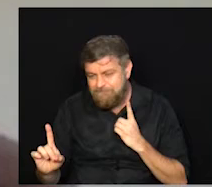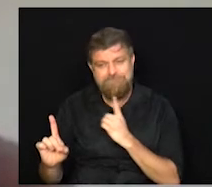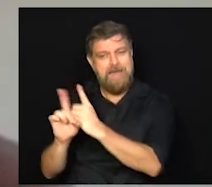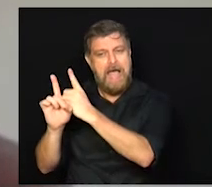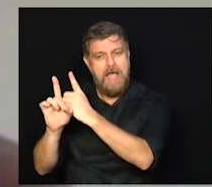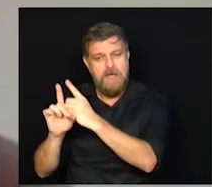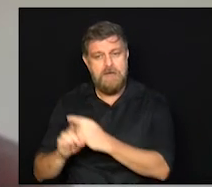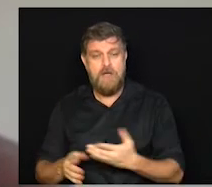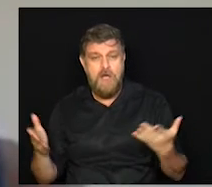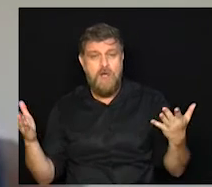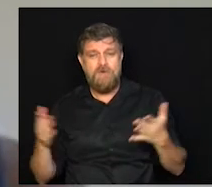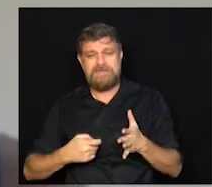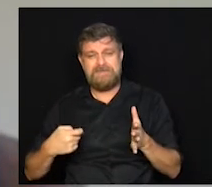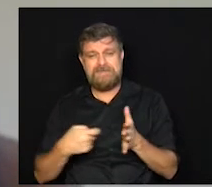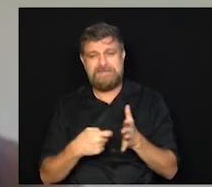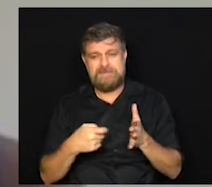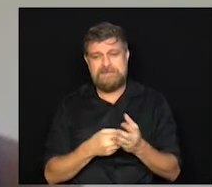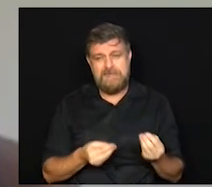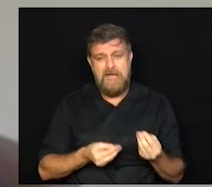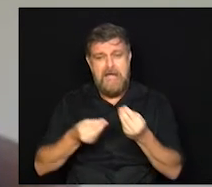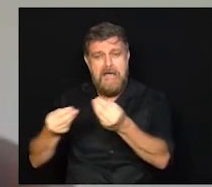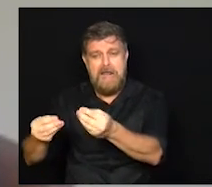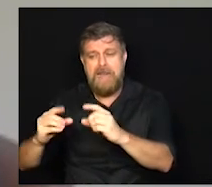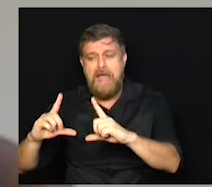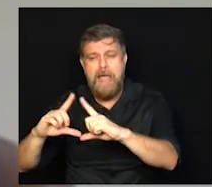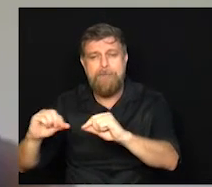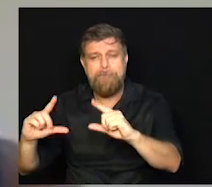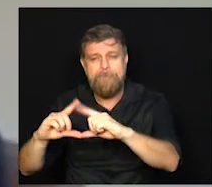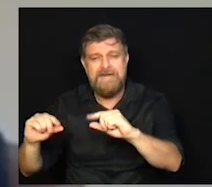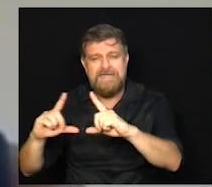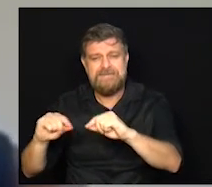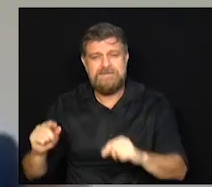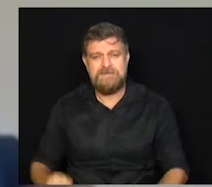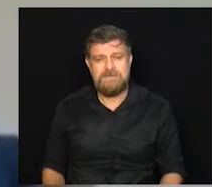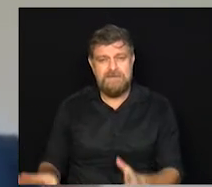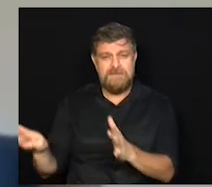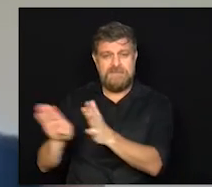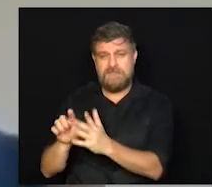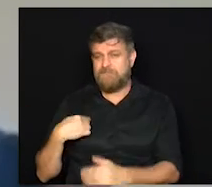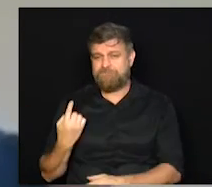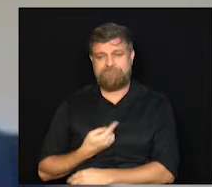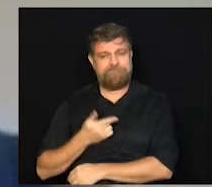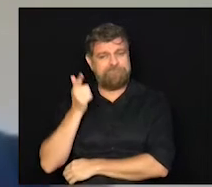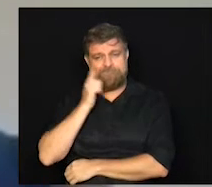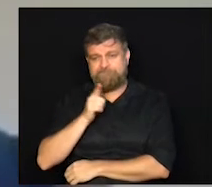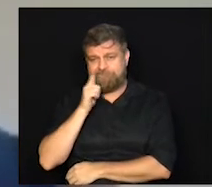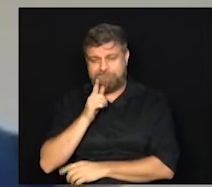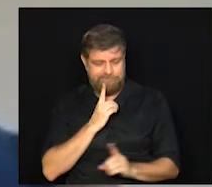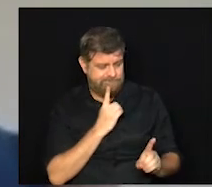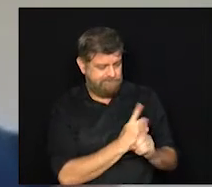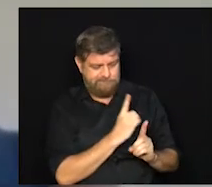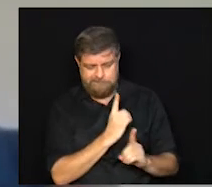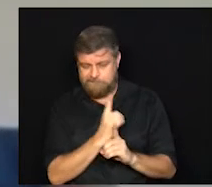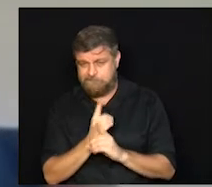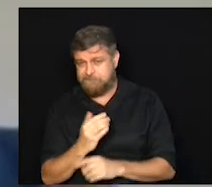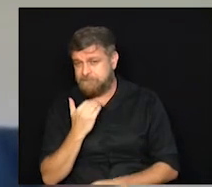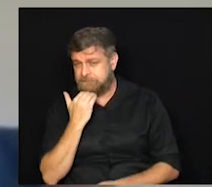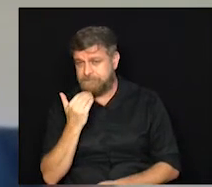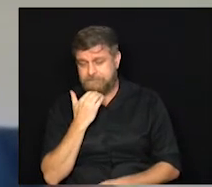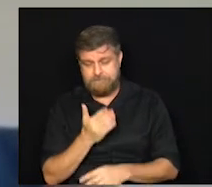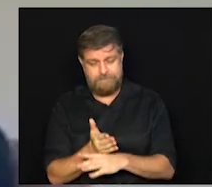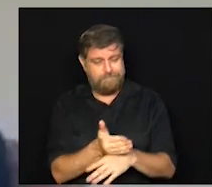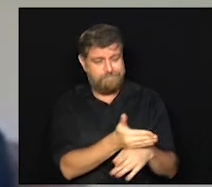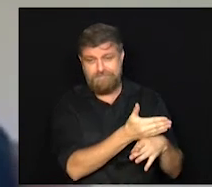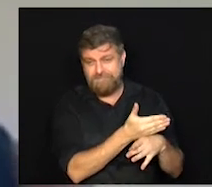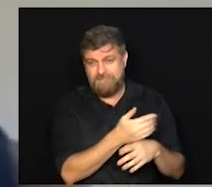Hoje as denúncias vão todas para Brasília, então muitas chegam e nós não conseguimos localizar, né? Apesar